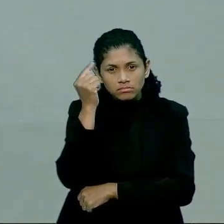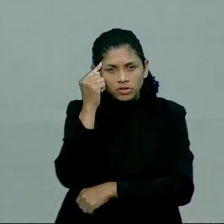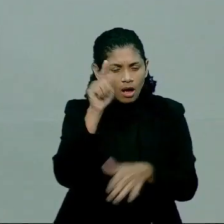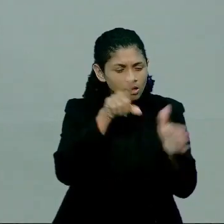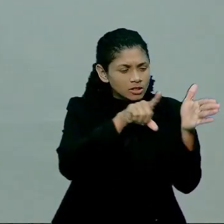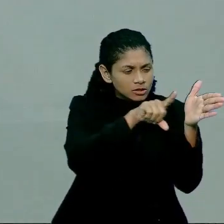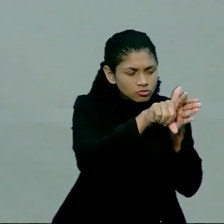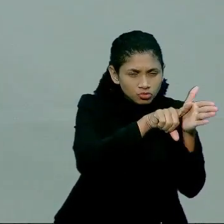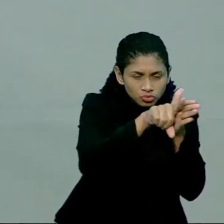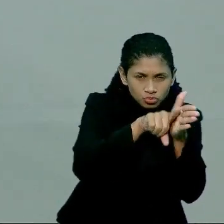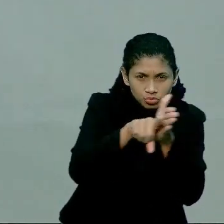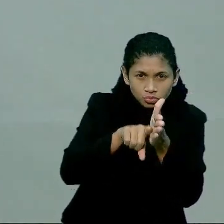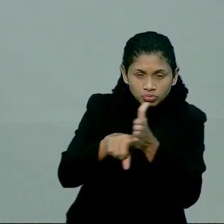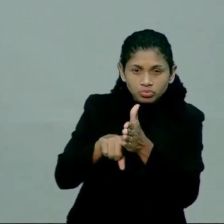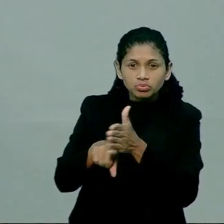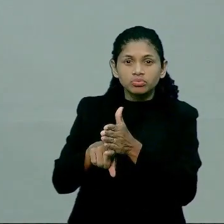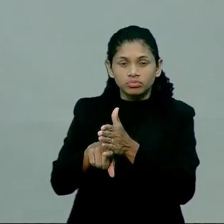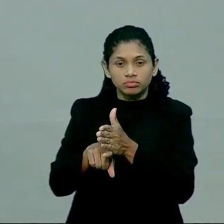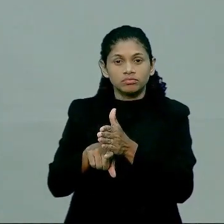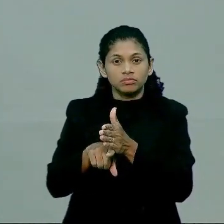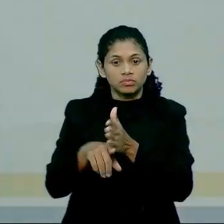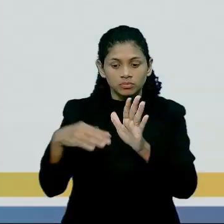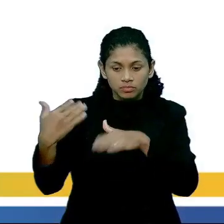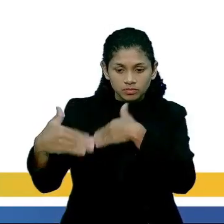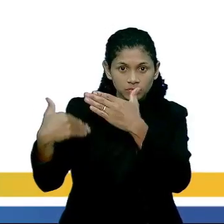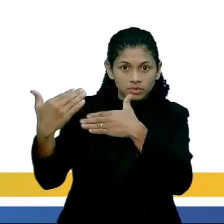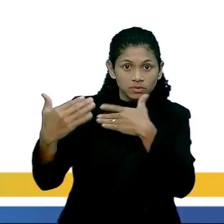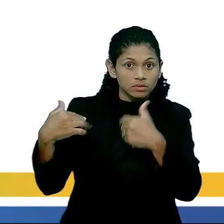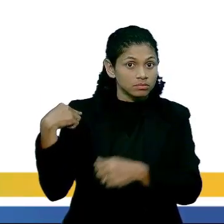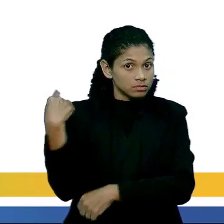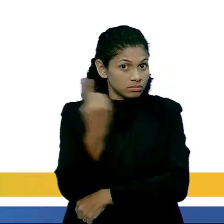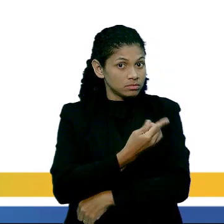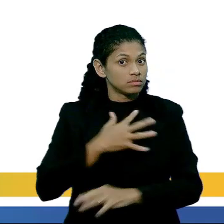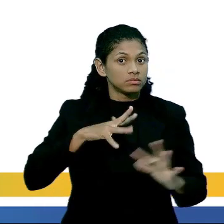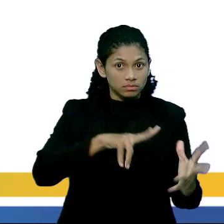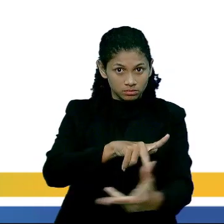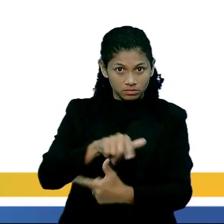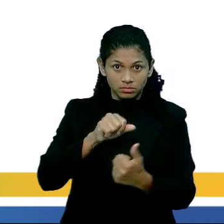ir do outro lado para colaborar com o desenvolvimento do nosso país